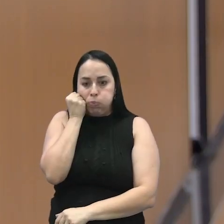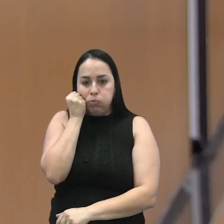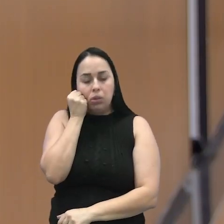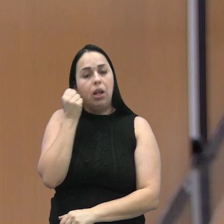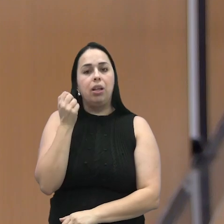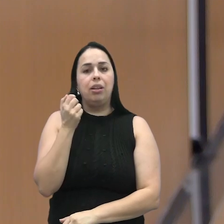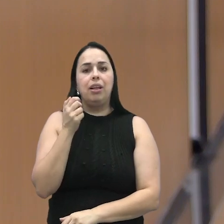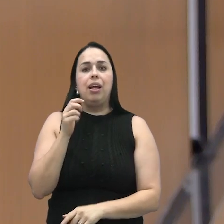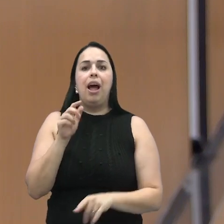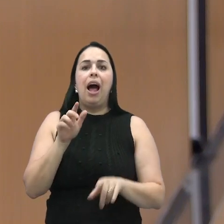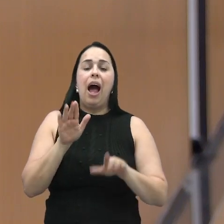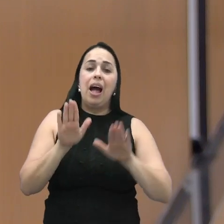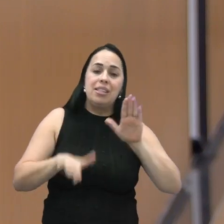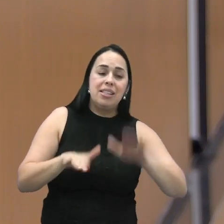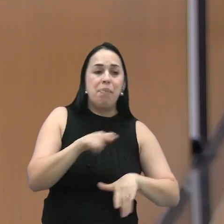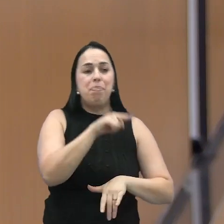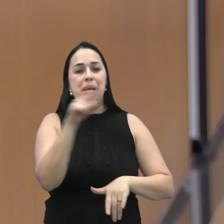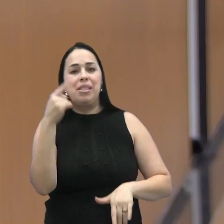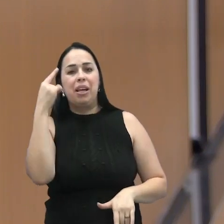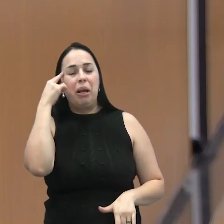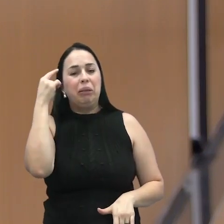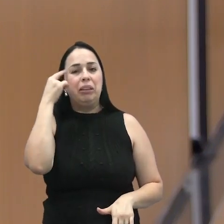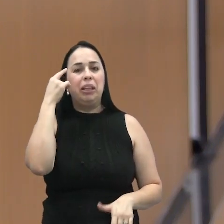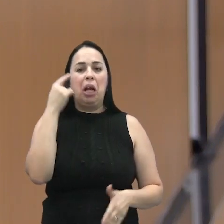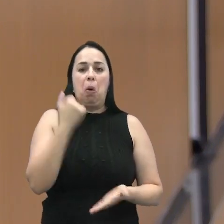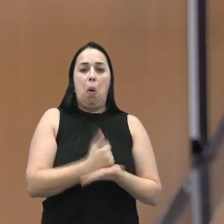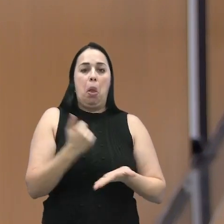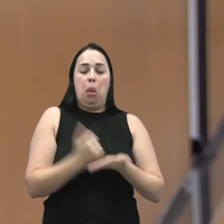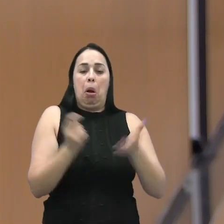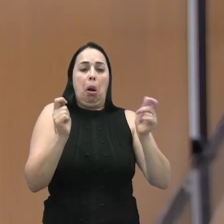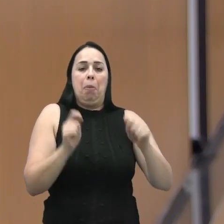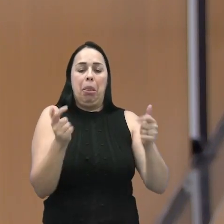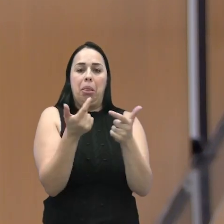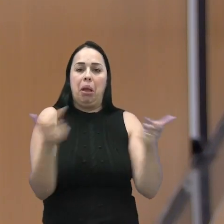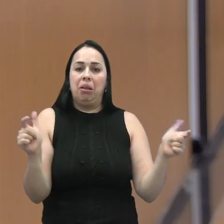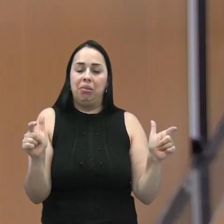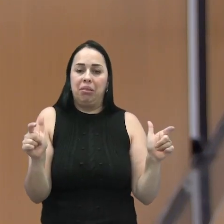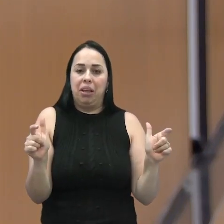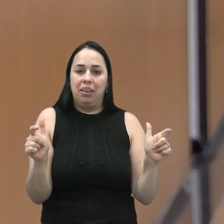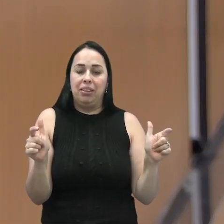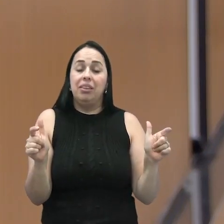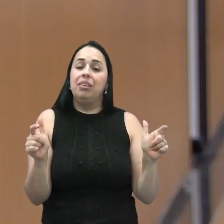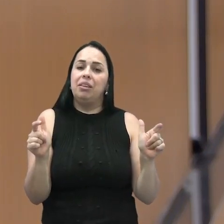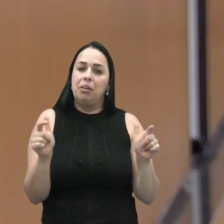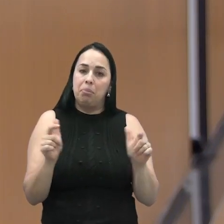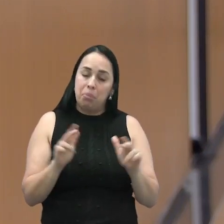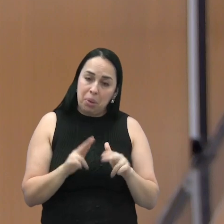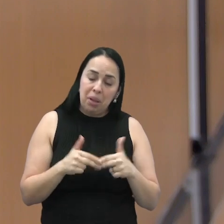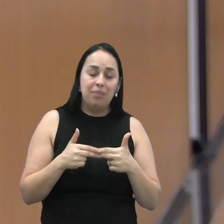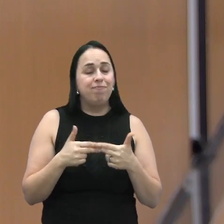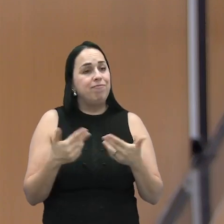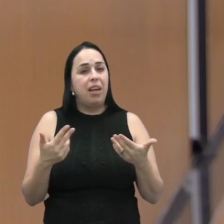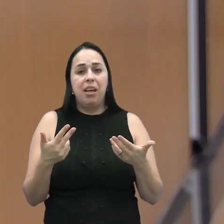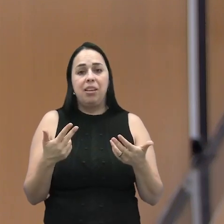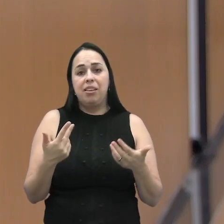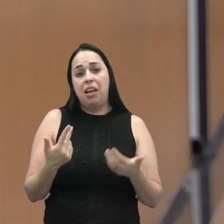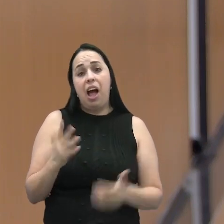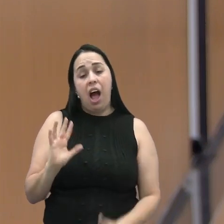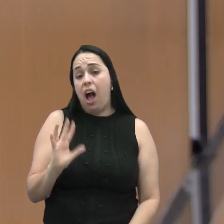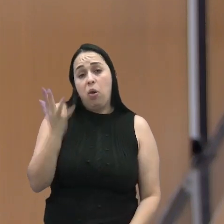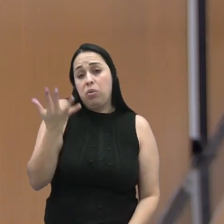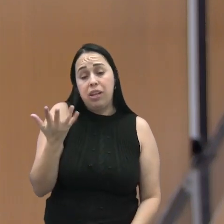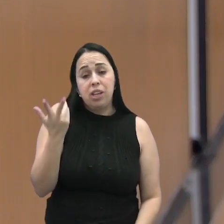Porque pode acontecer de não ser contratado, das pessoas achar que nós não temos capacidade de estar ali por causa disso. E é uma